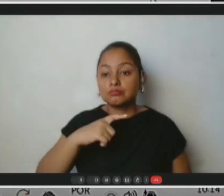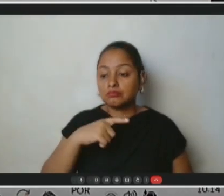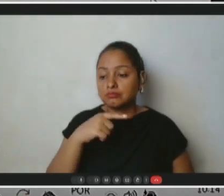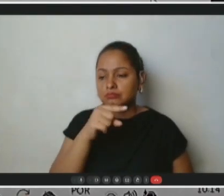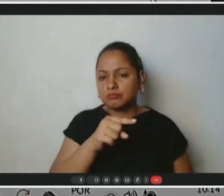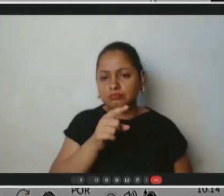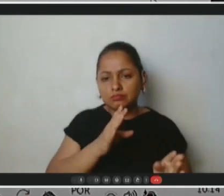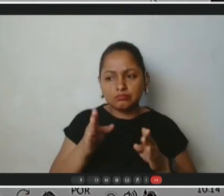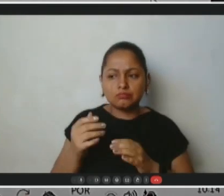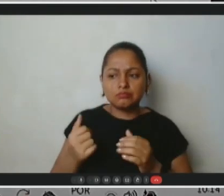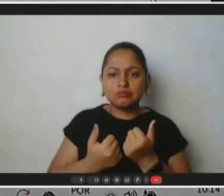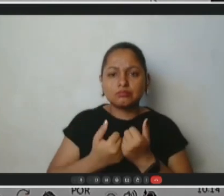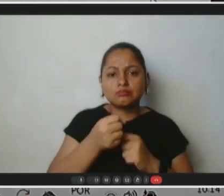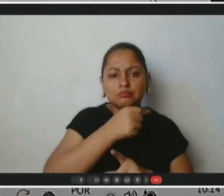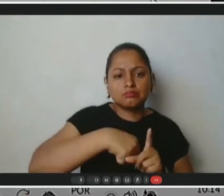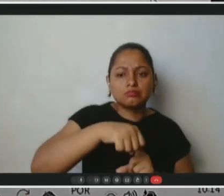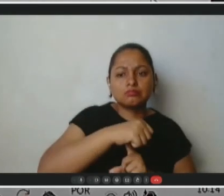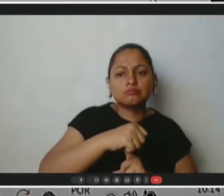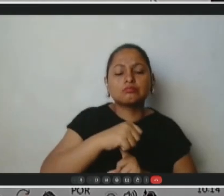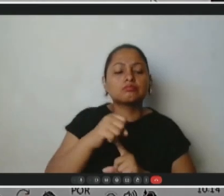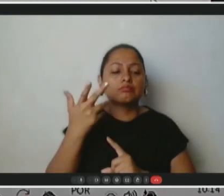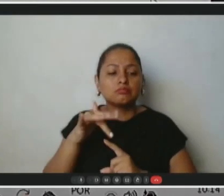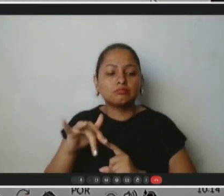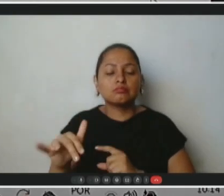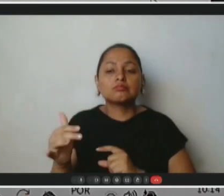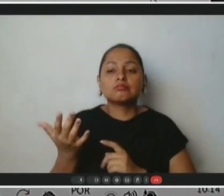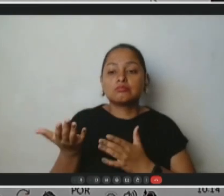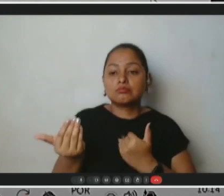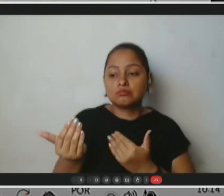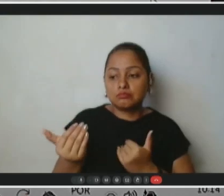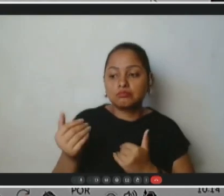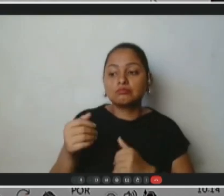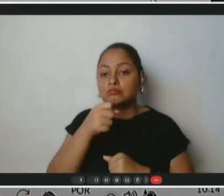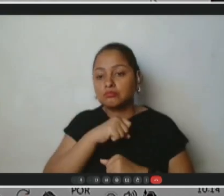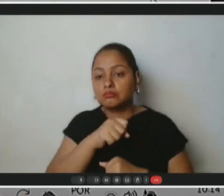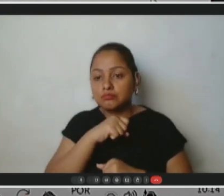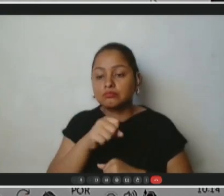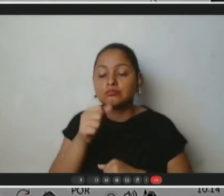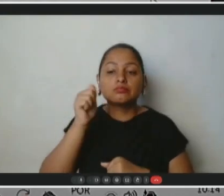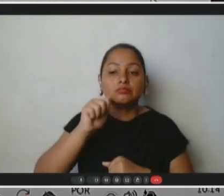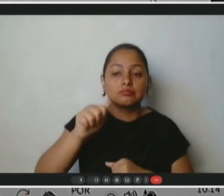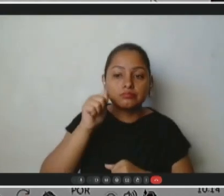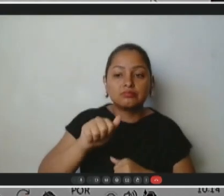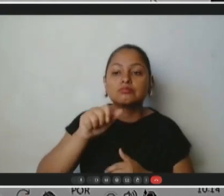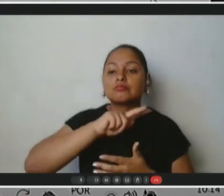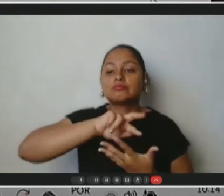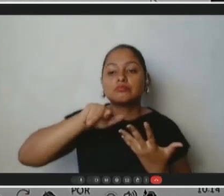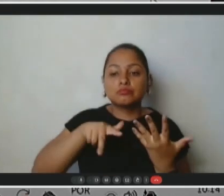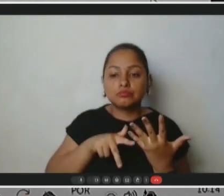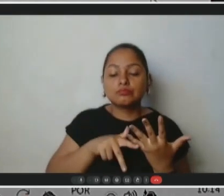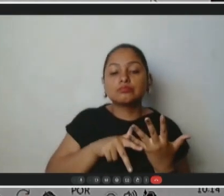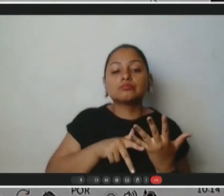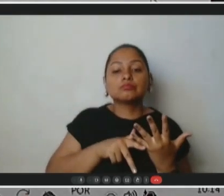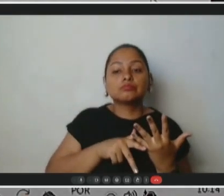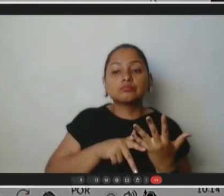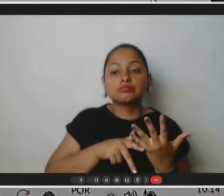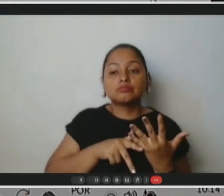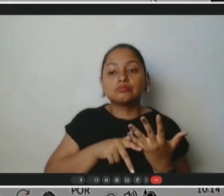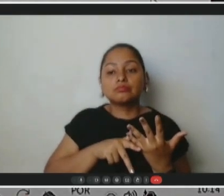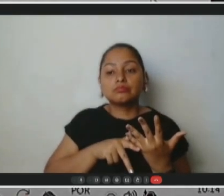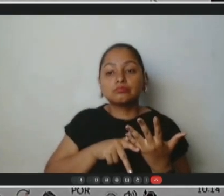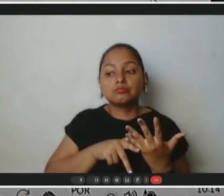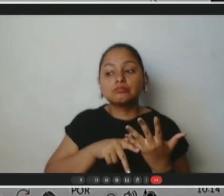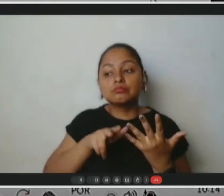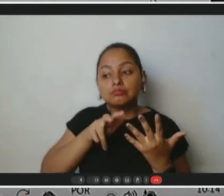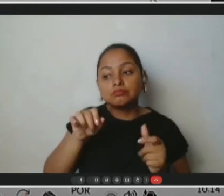Fundo da Criança e do Adolescente, Fundo do Idoso, Fundo da Mulher e outros que vierem a serem instituídos serão abertos